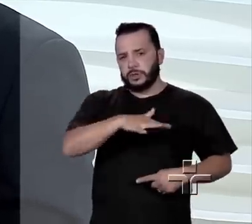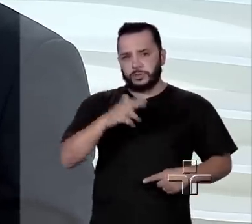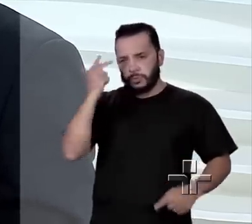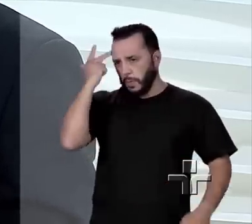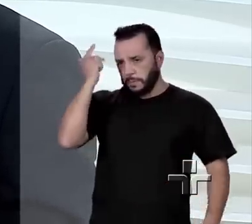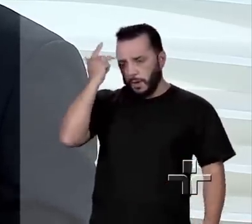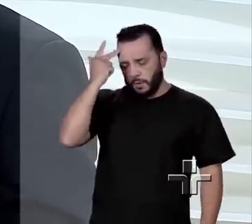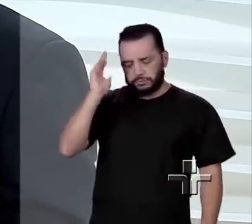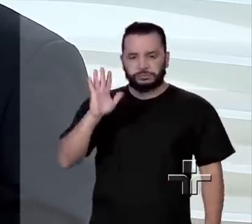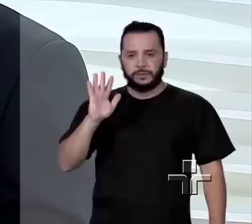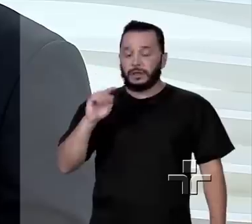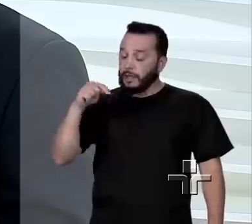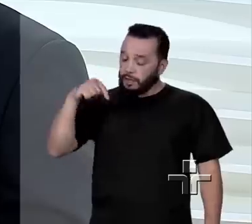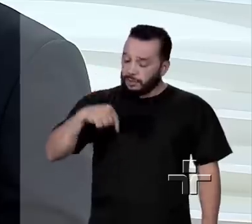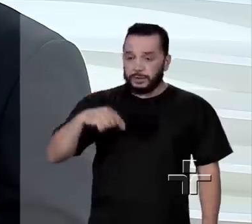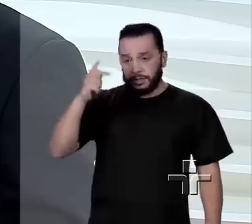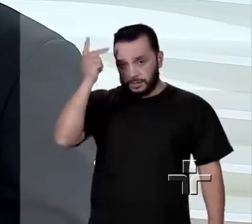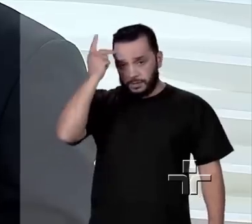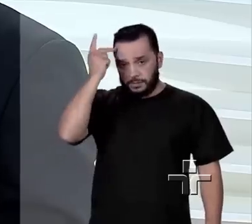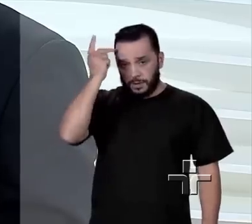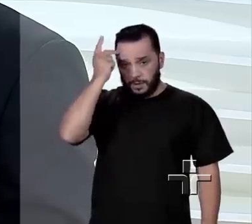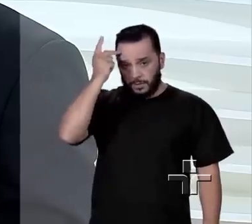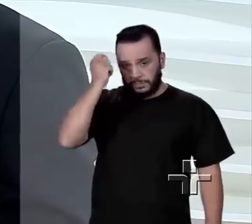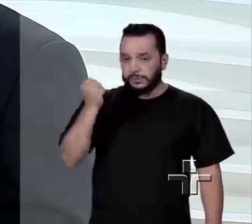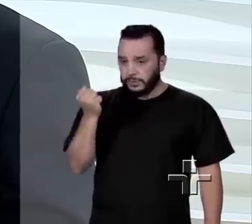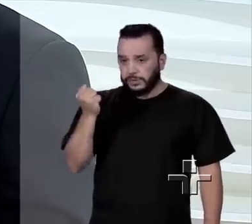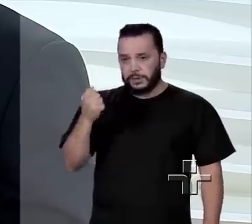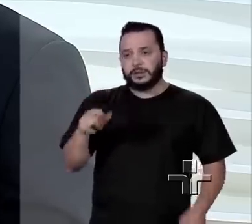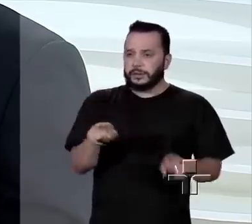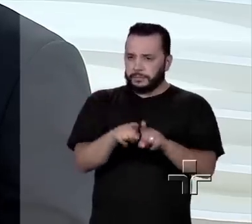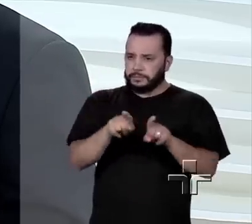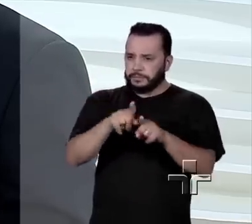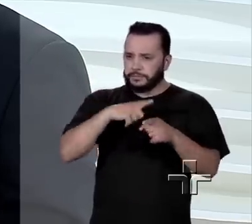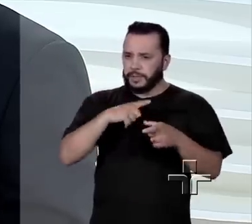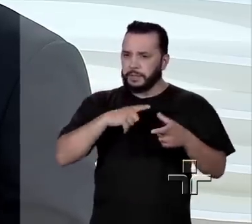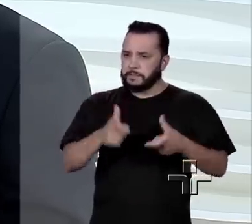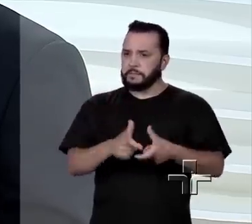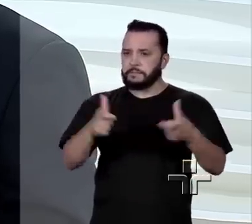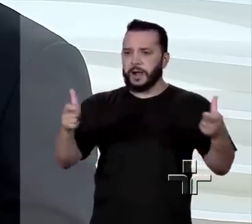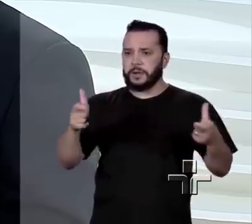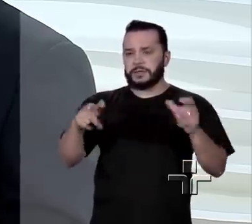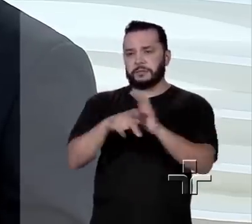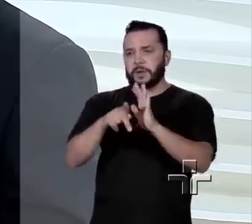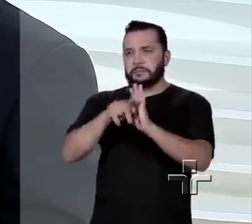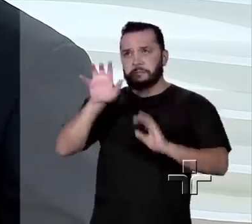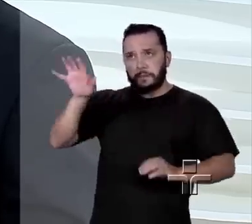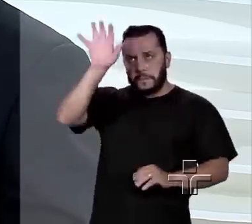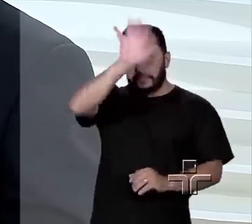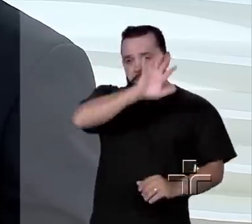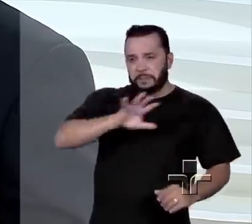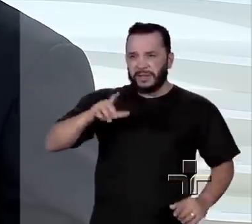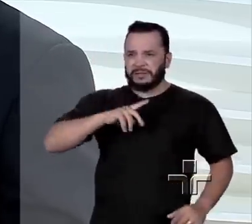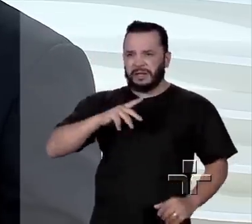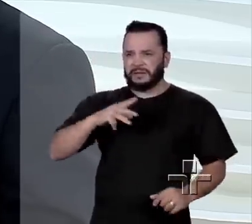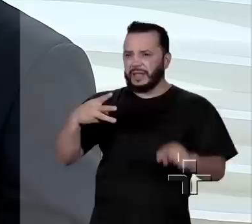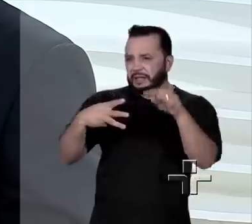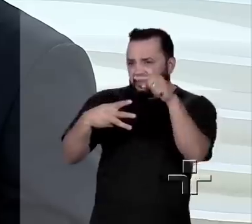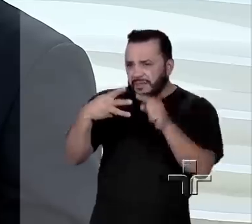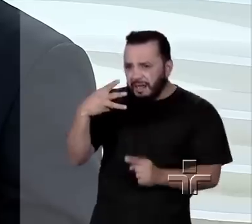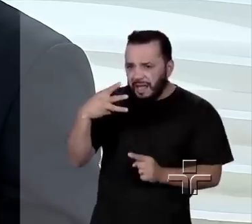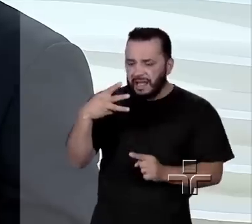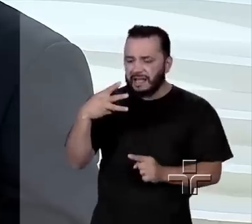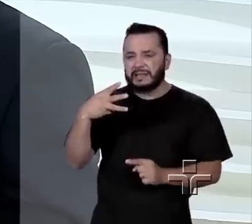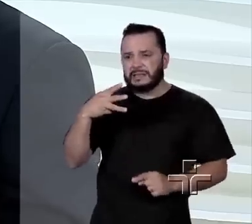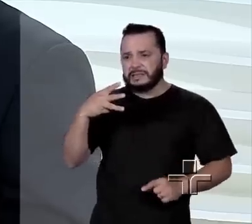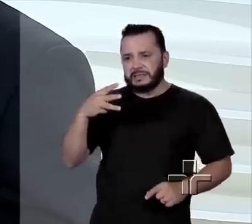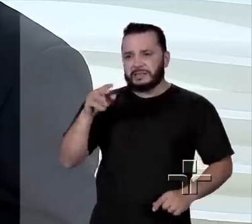Aqui em São Paulo, como na maioria dos estados, aliás, só em 3 estados,